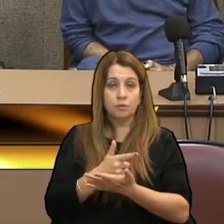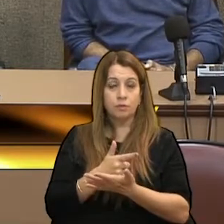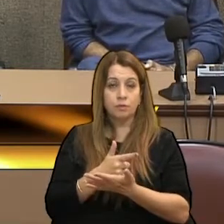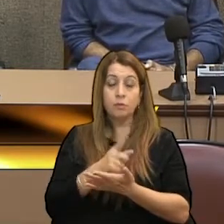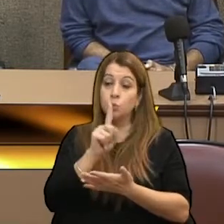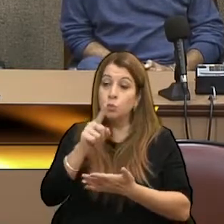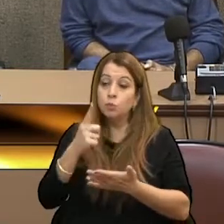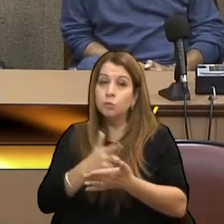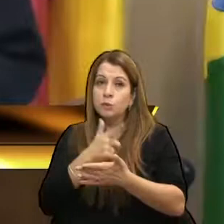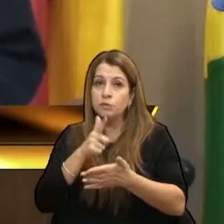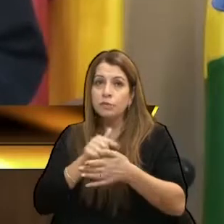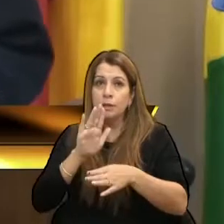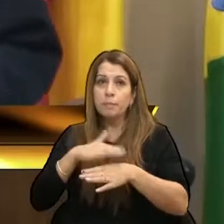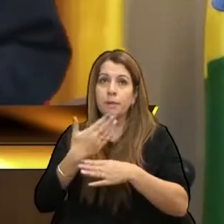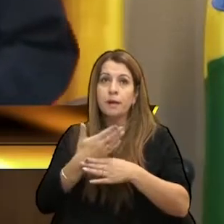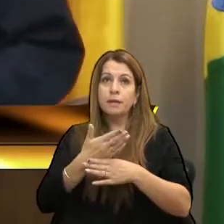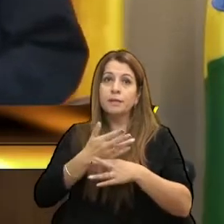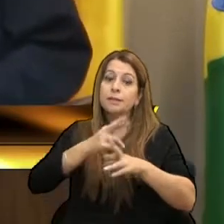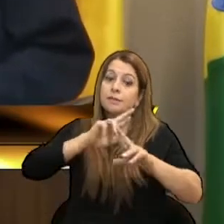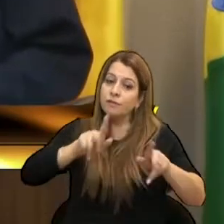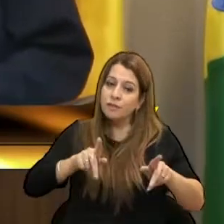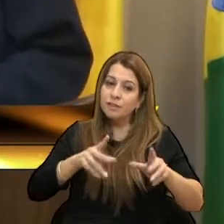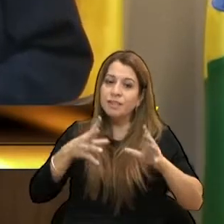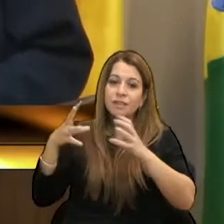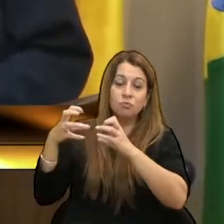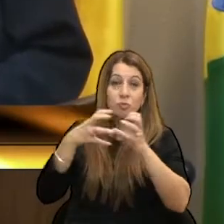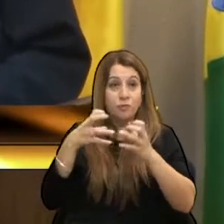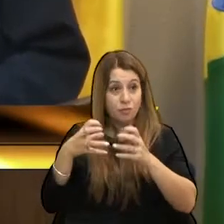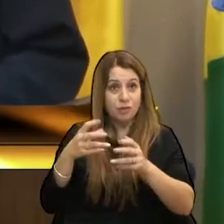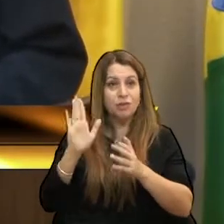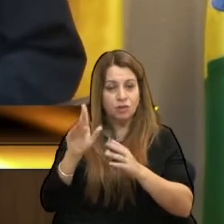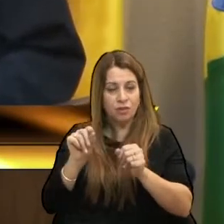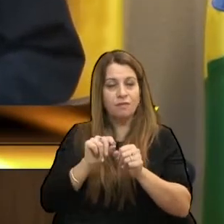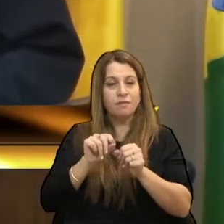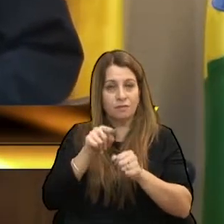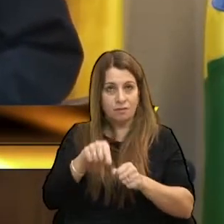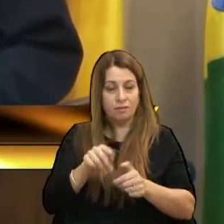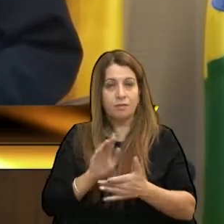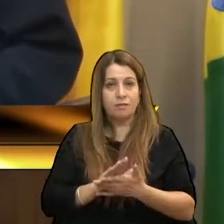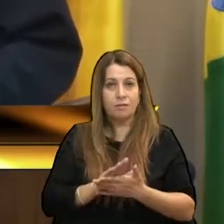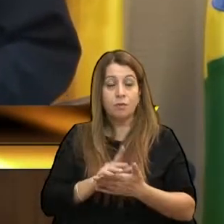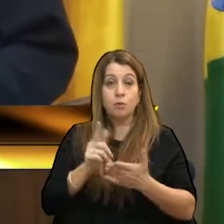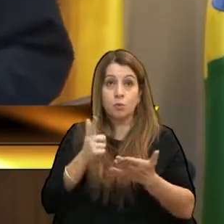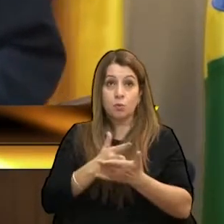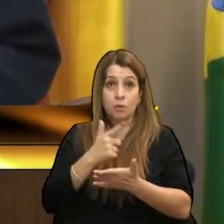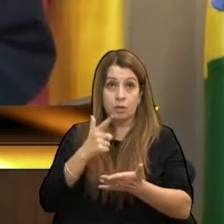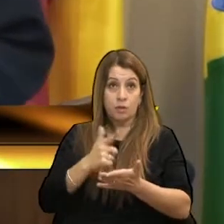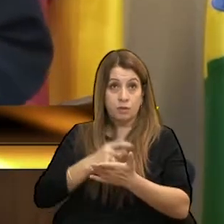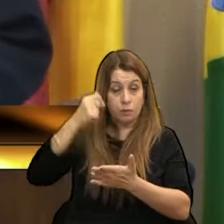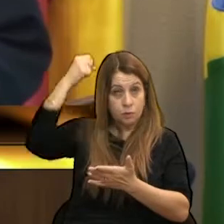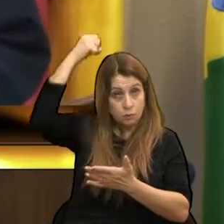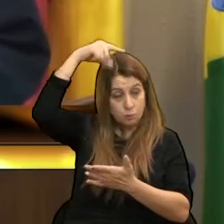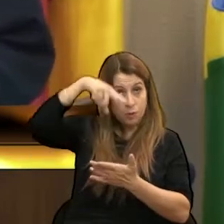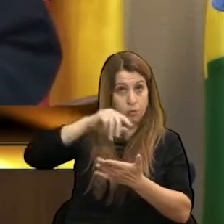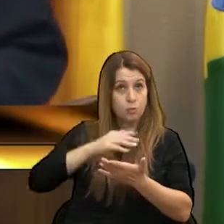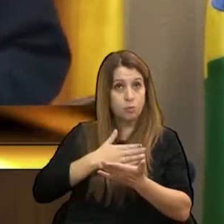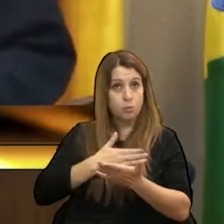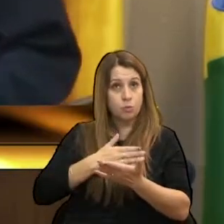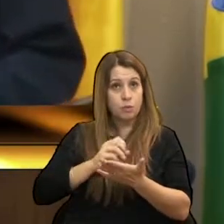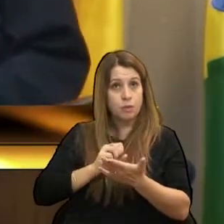um dos livros mais controversos e polêmicos já editado. O Livro dos Espíritos, lançado